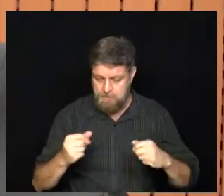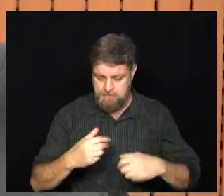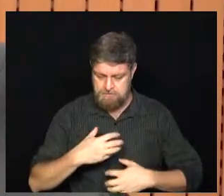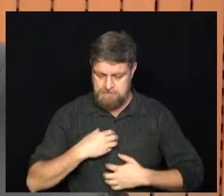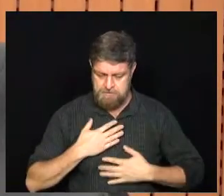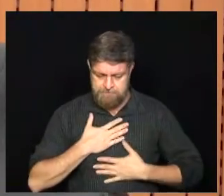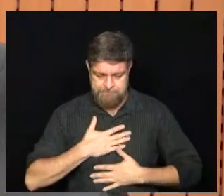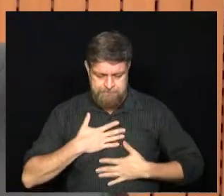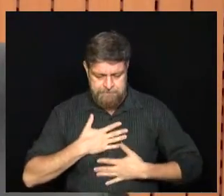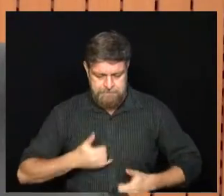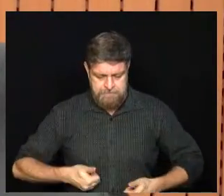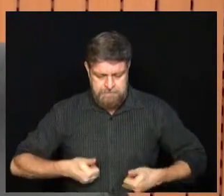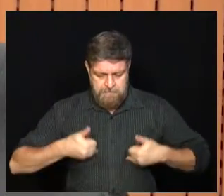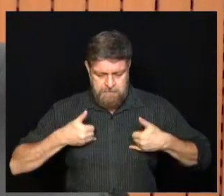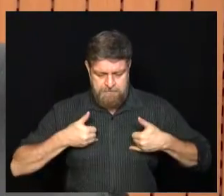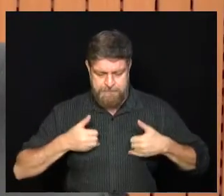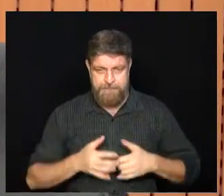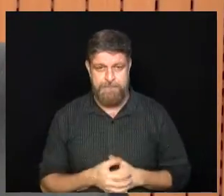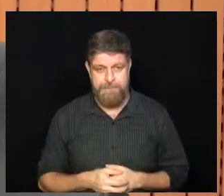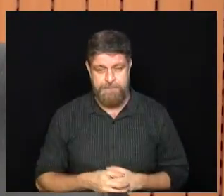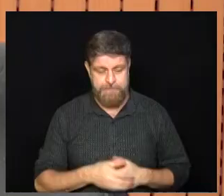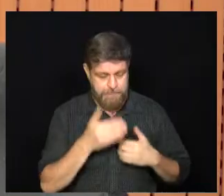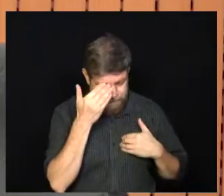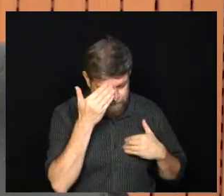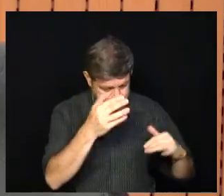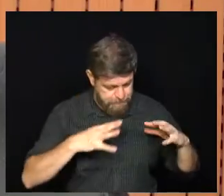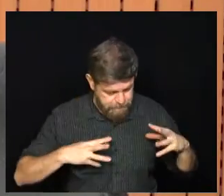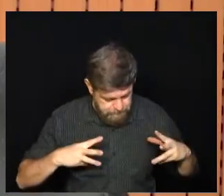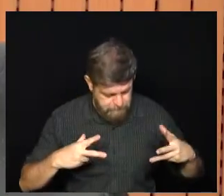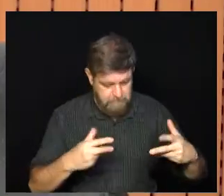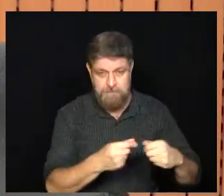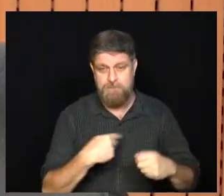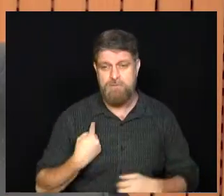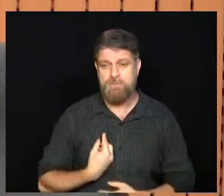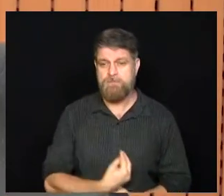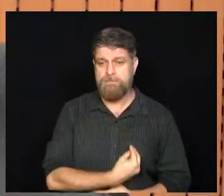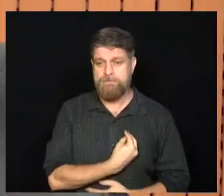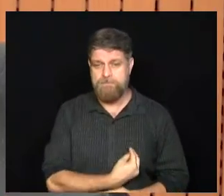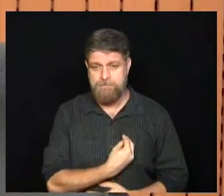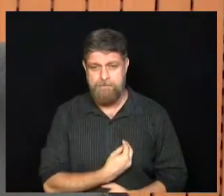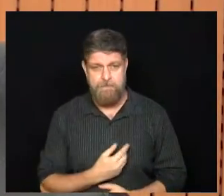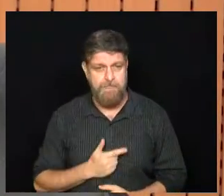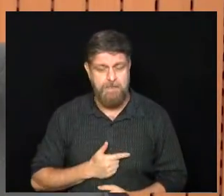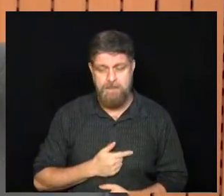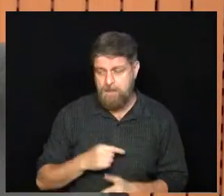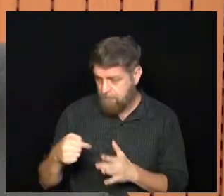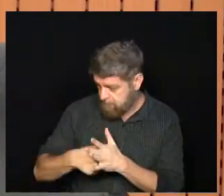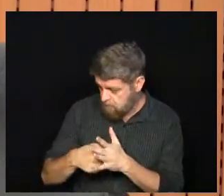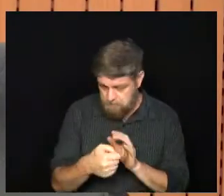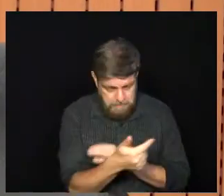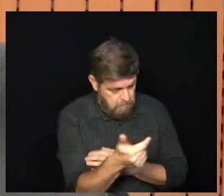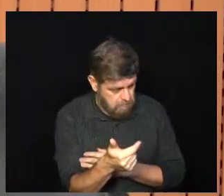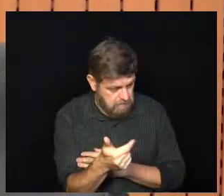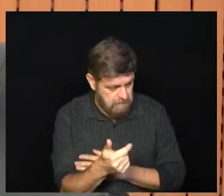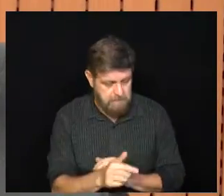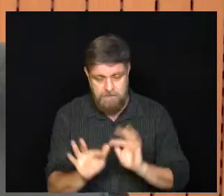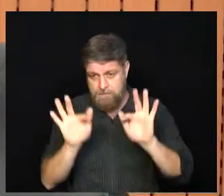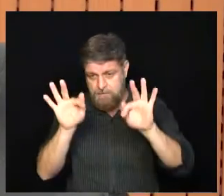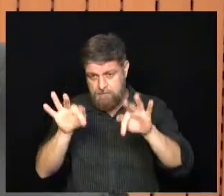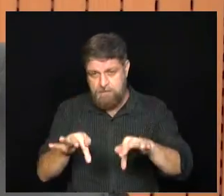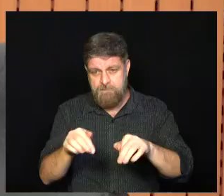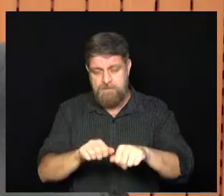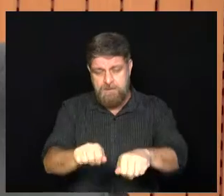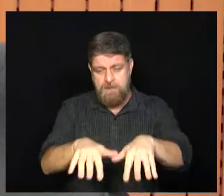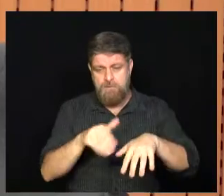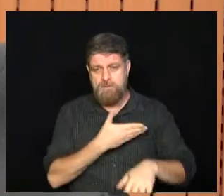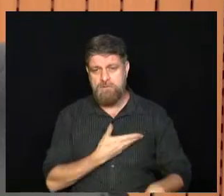muito, e agradecer a todos que estamos aqui. Vamos, se não tem mais pergunta, vamos declarar por encerrada, então, essa